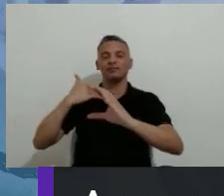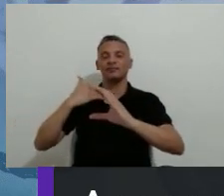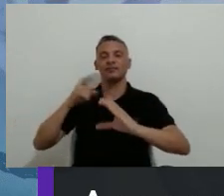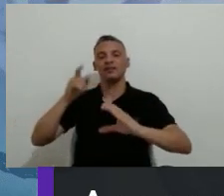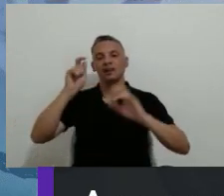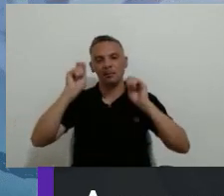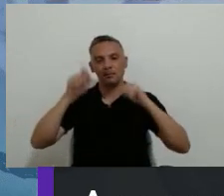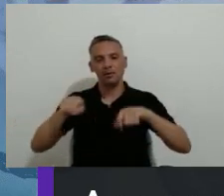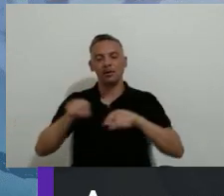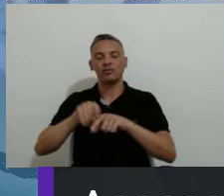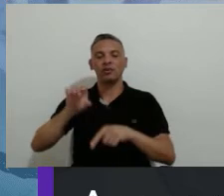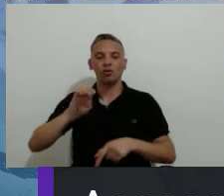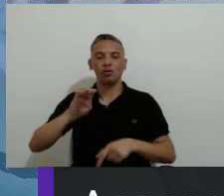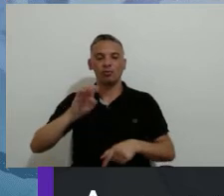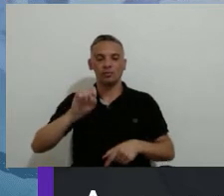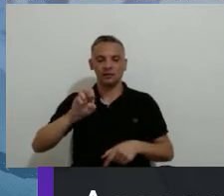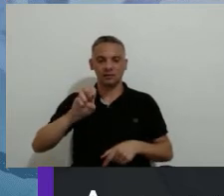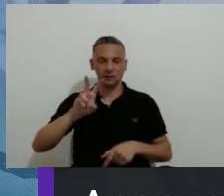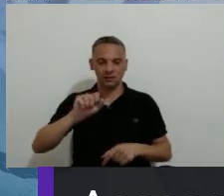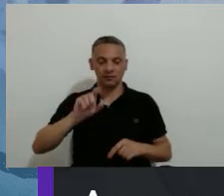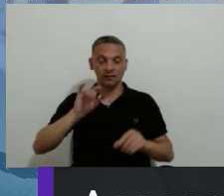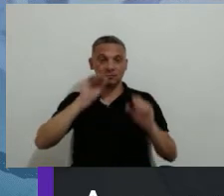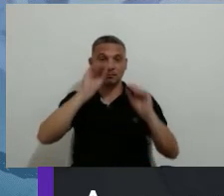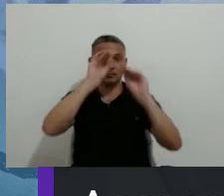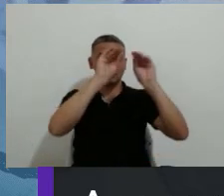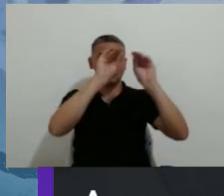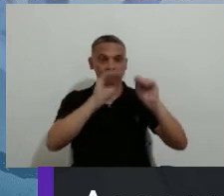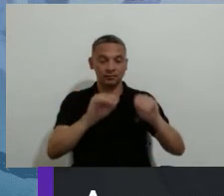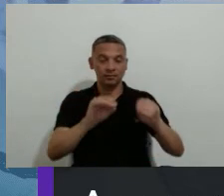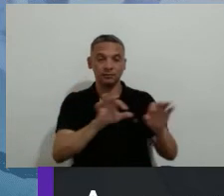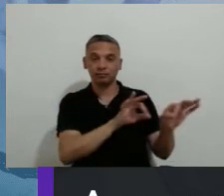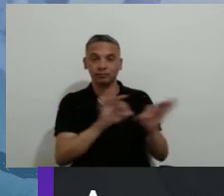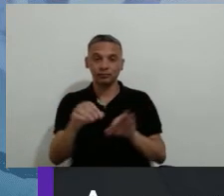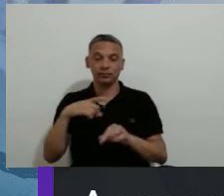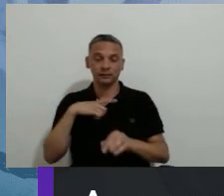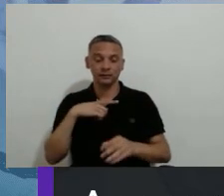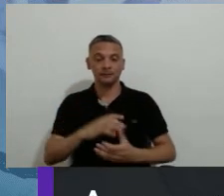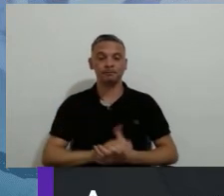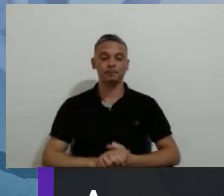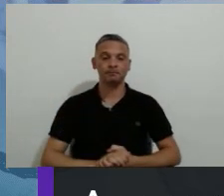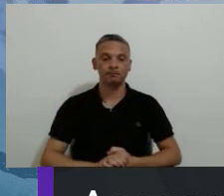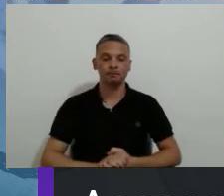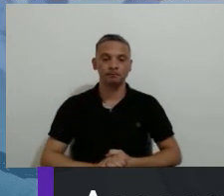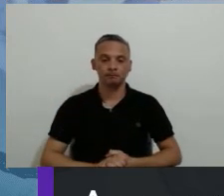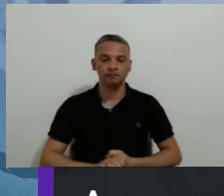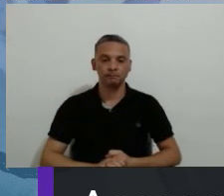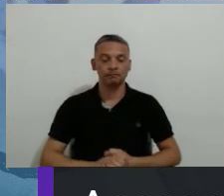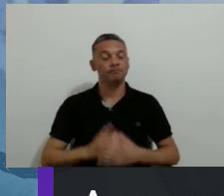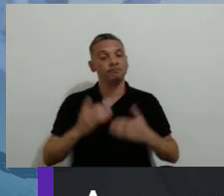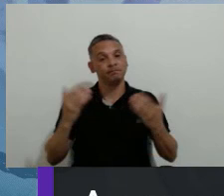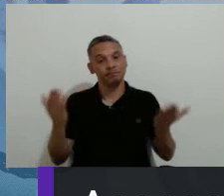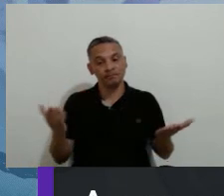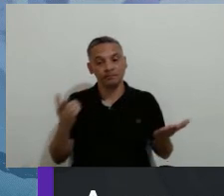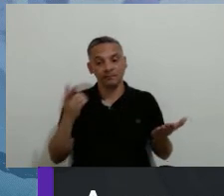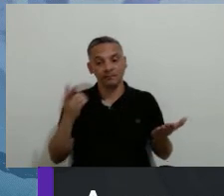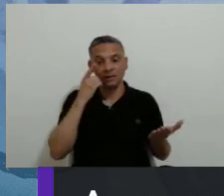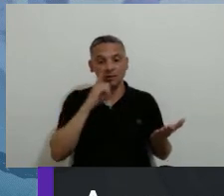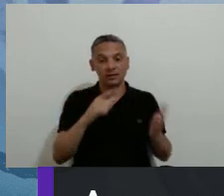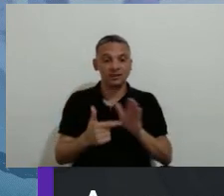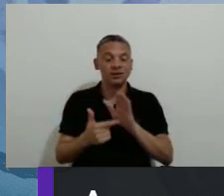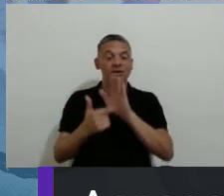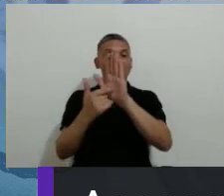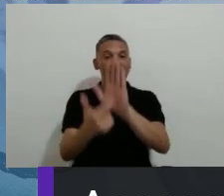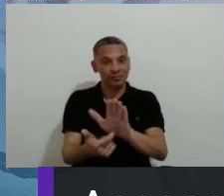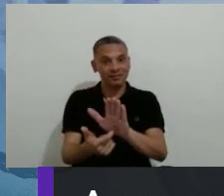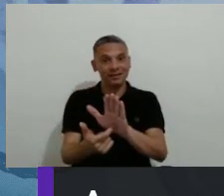Observa, que essa vai ser uma alimentação constante. Acho que conseguimos apresentar